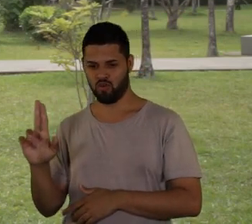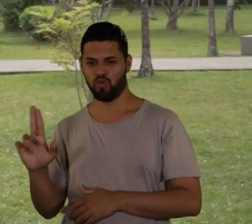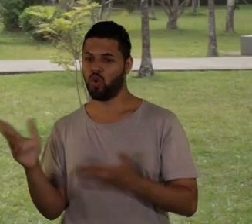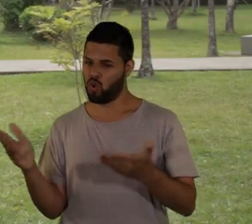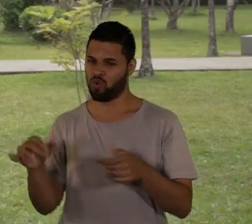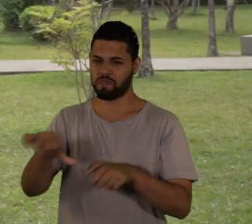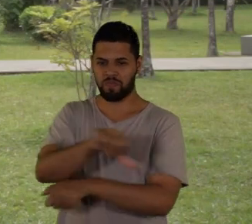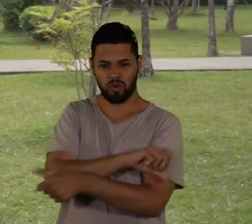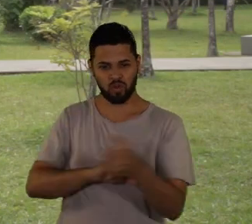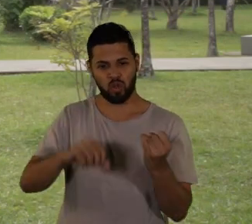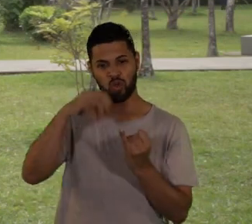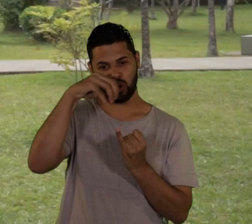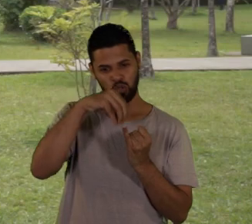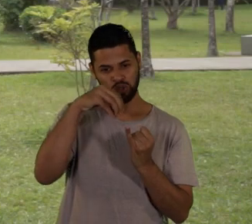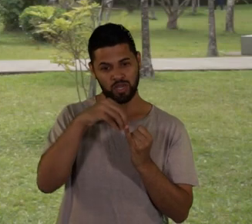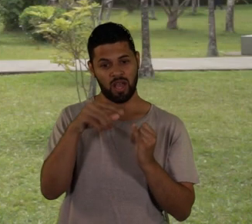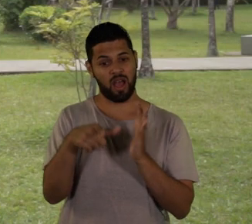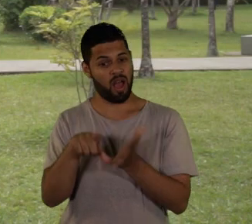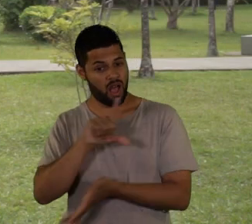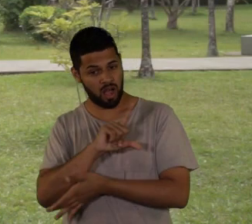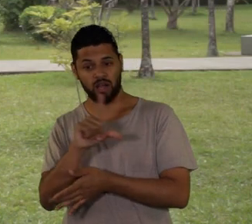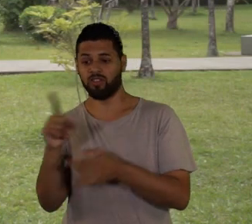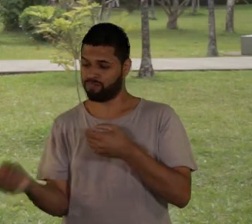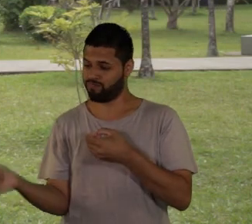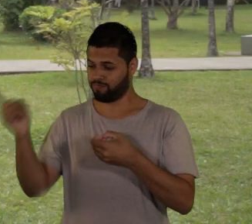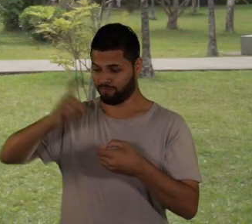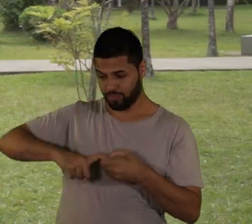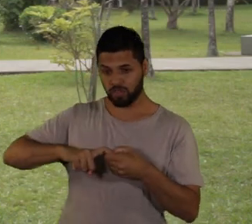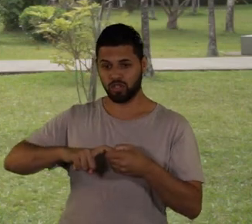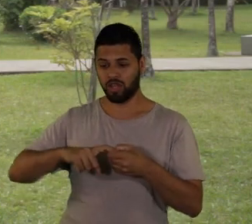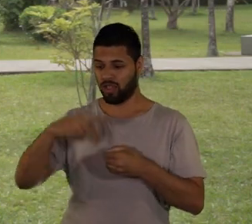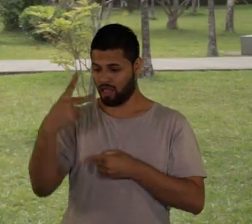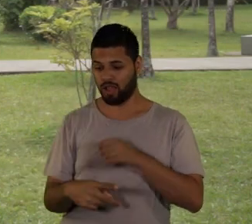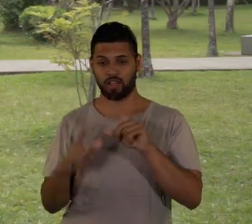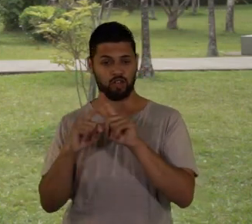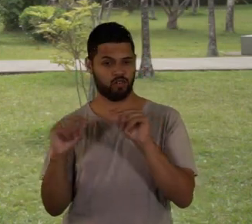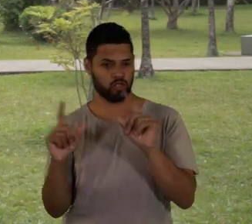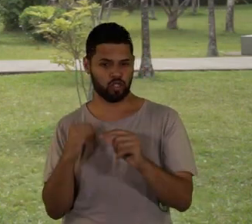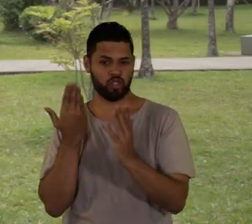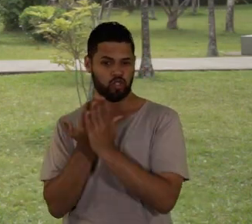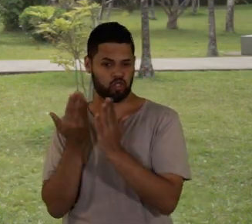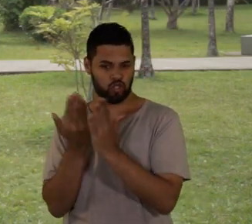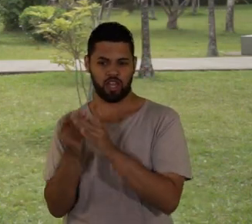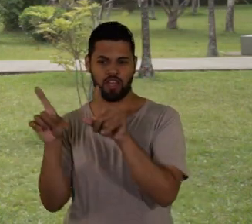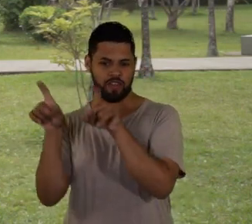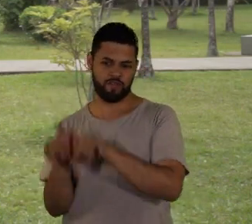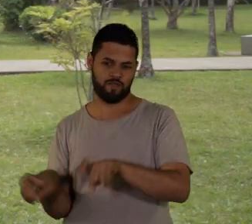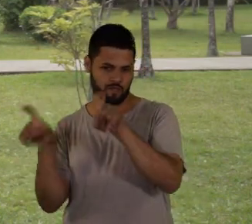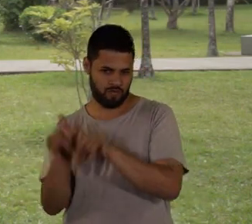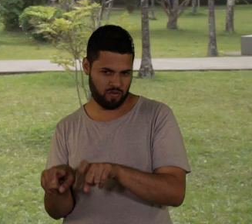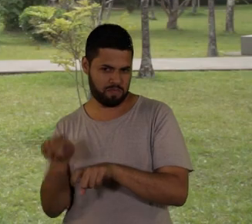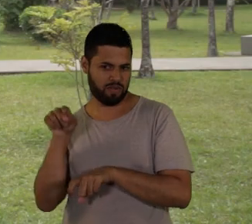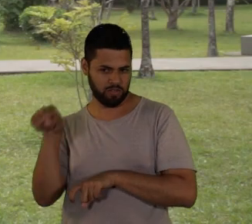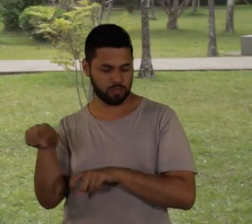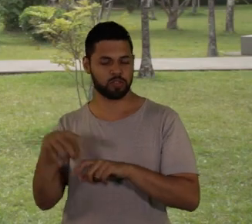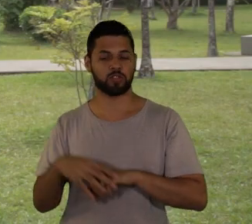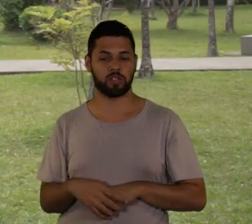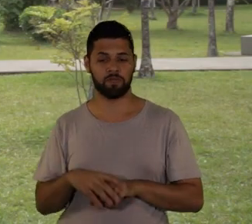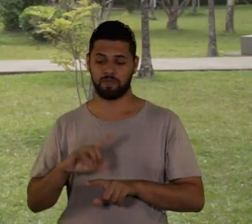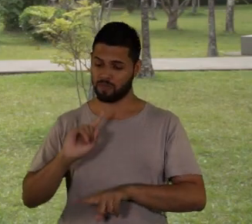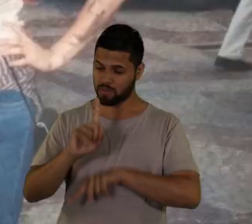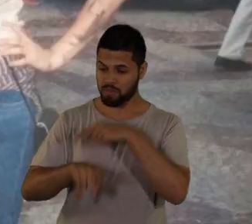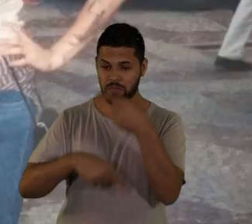né? Hoje é IFET. Ele era vinculado à universidade, então eu fui aluna do CTU de informática. Em 2003, eu consegui vir para a UFJF